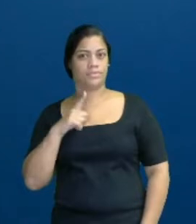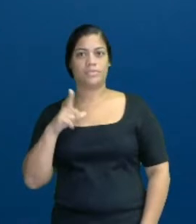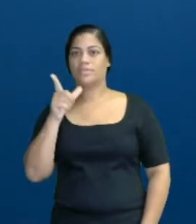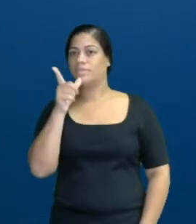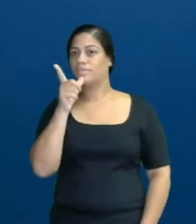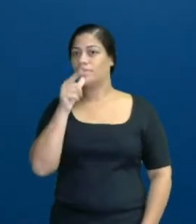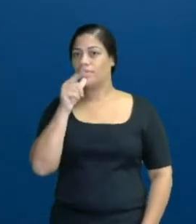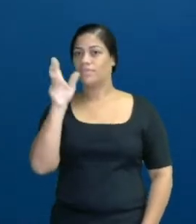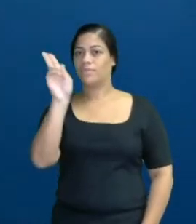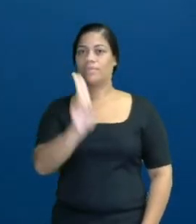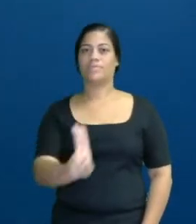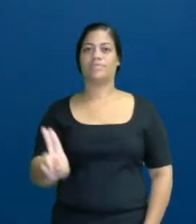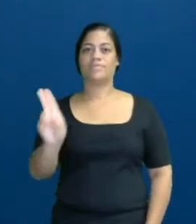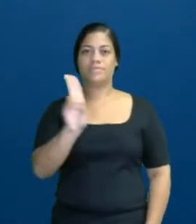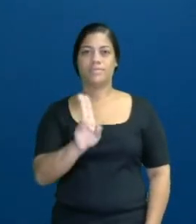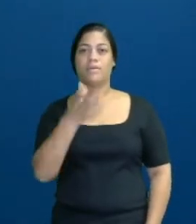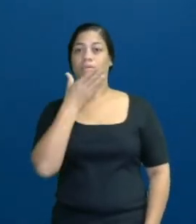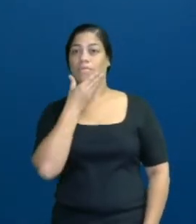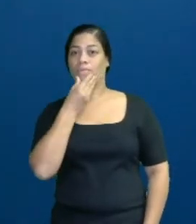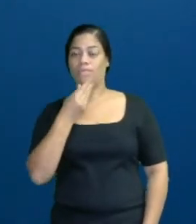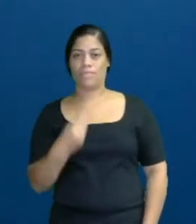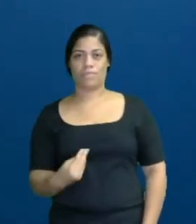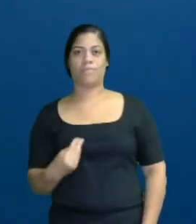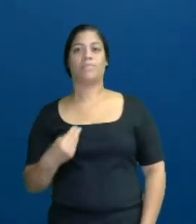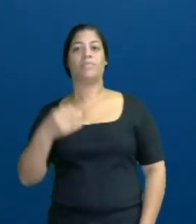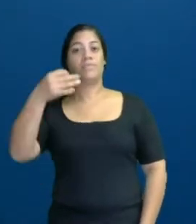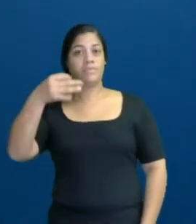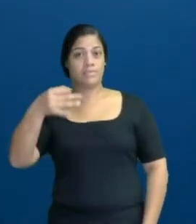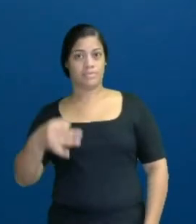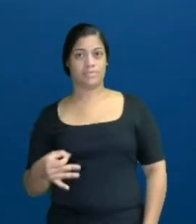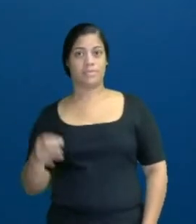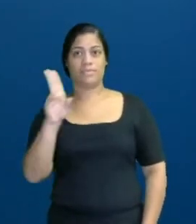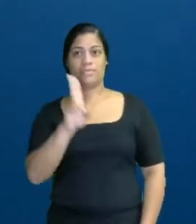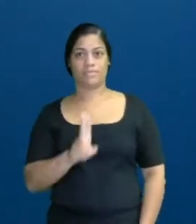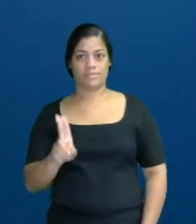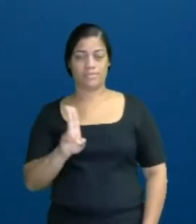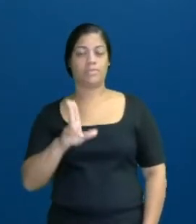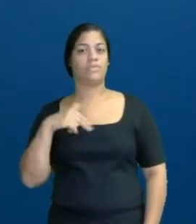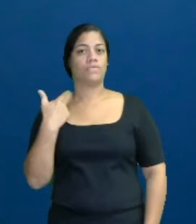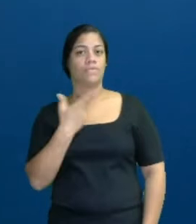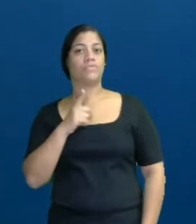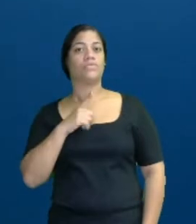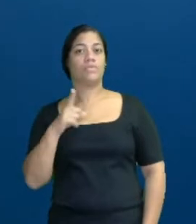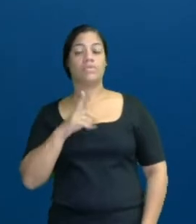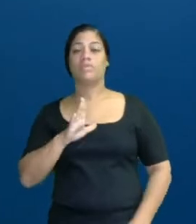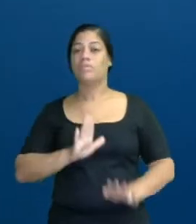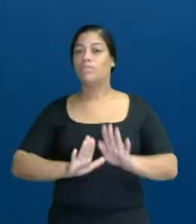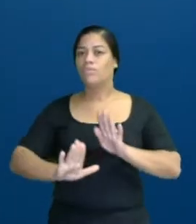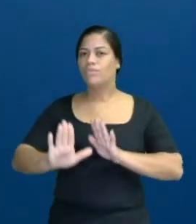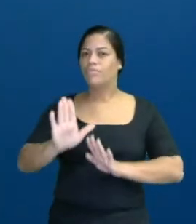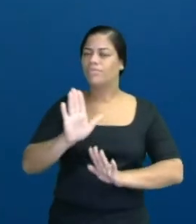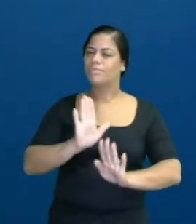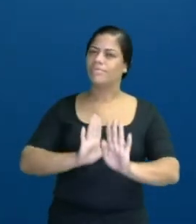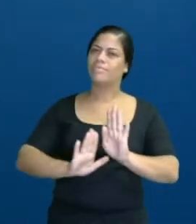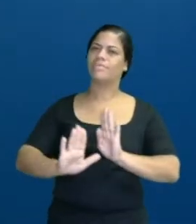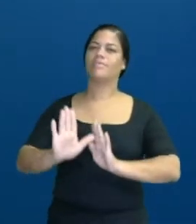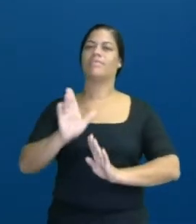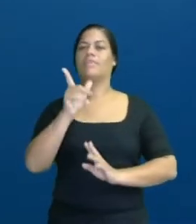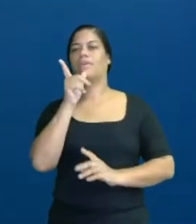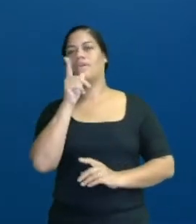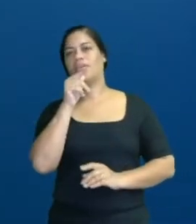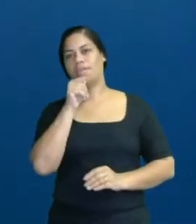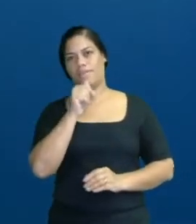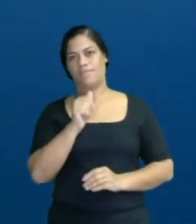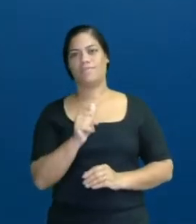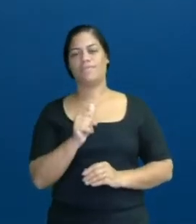de água sendo utilizada pelo homem, né, da maneira correta. Então, a gente tem que preservar, cuidar dessa